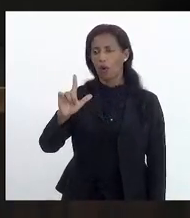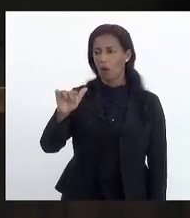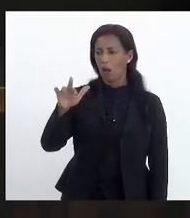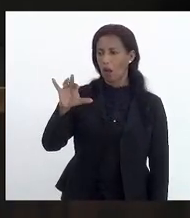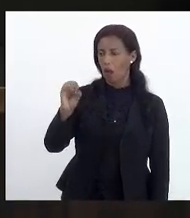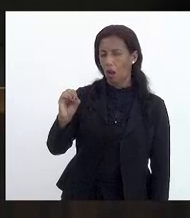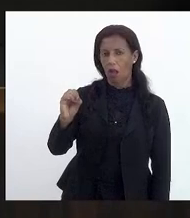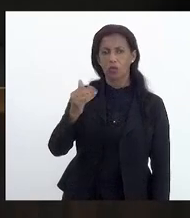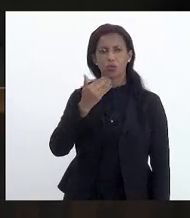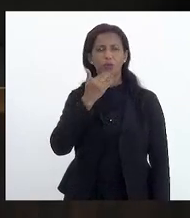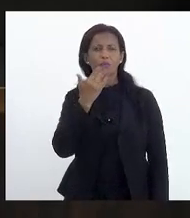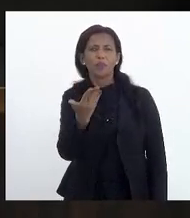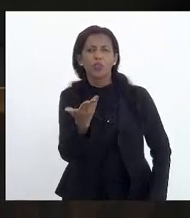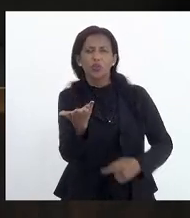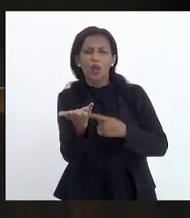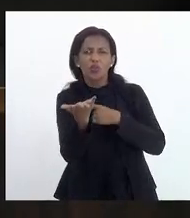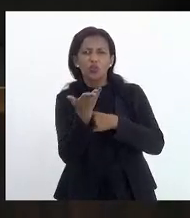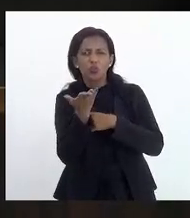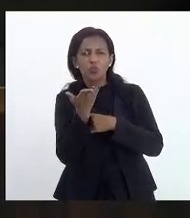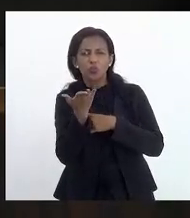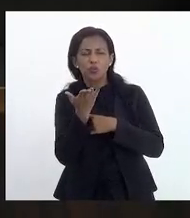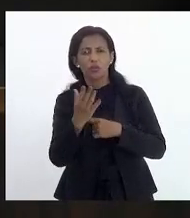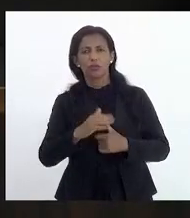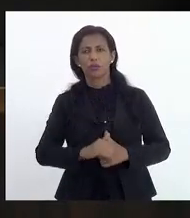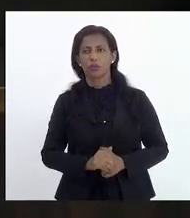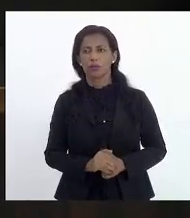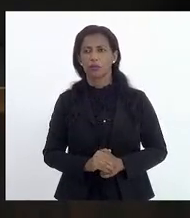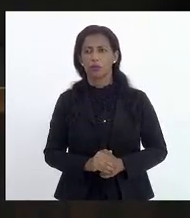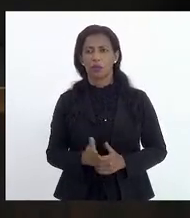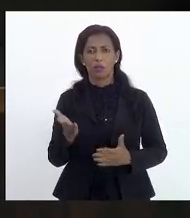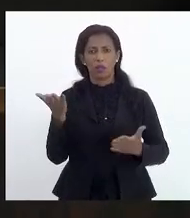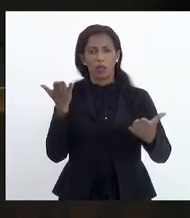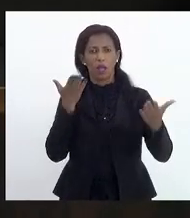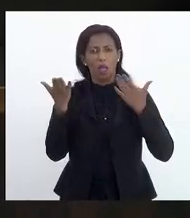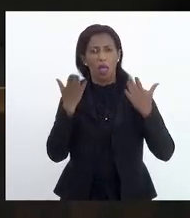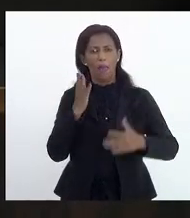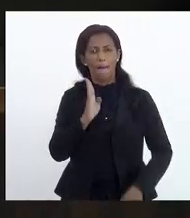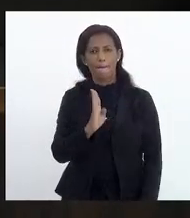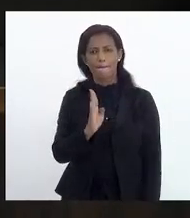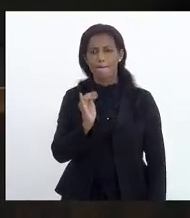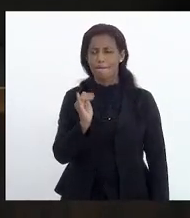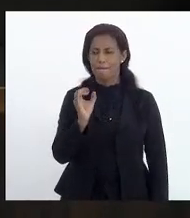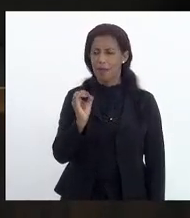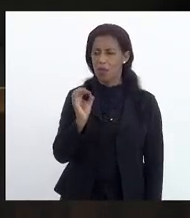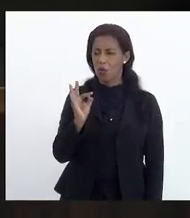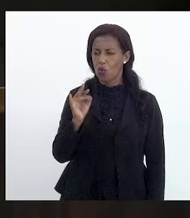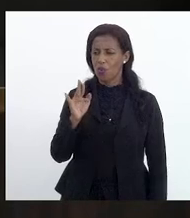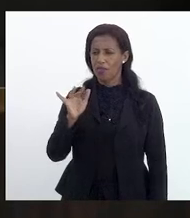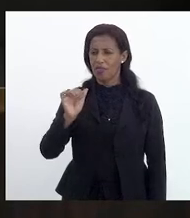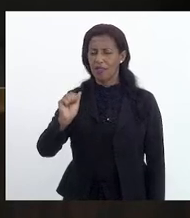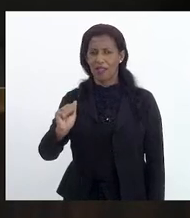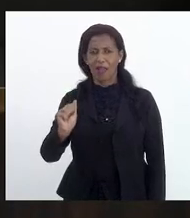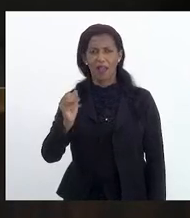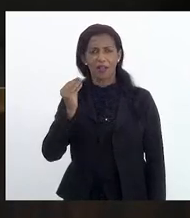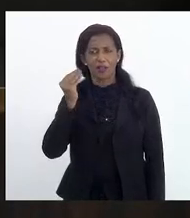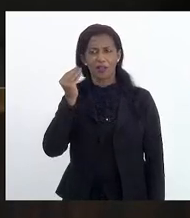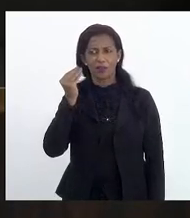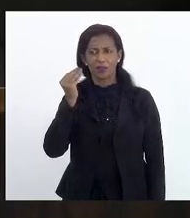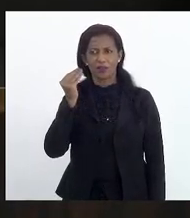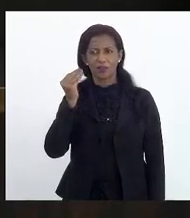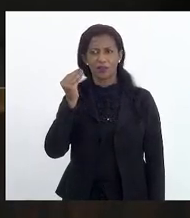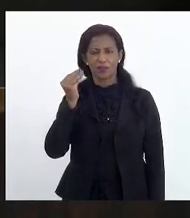pedindo uma ajuda em relação ao biotenário multiusuário de criação e experimentação de roedores